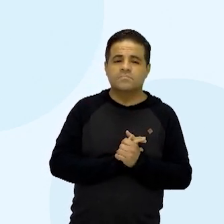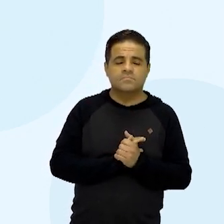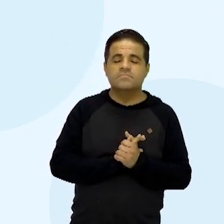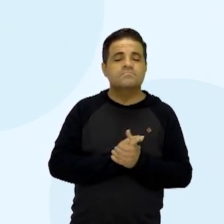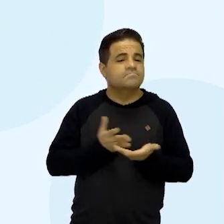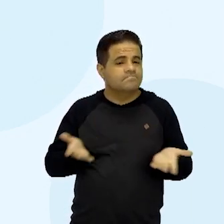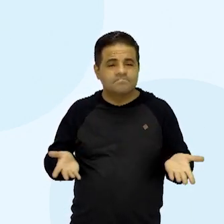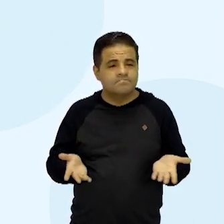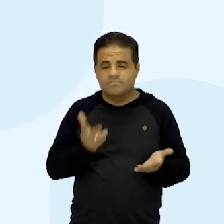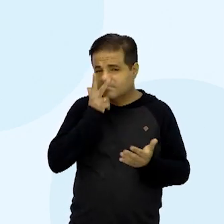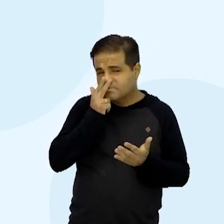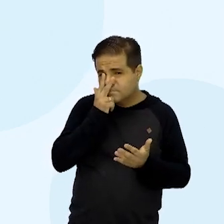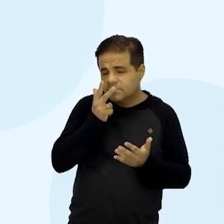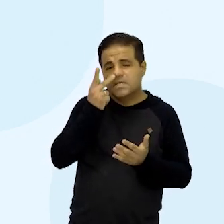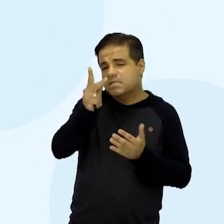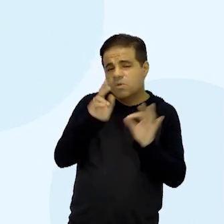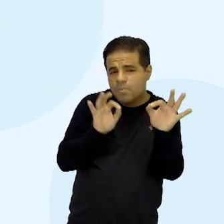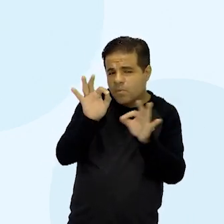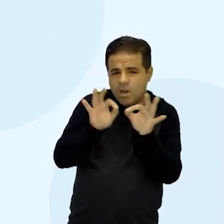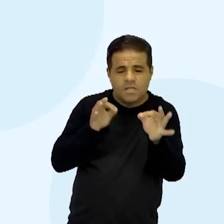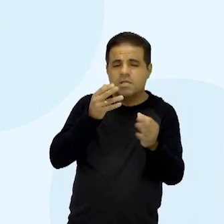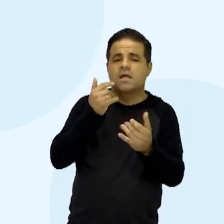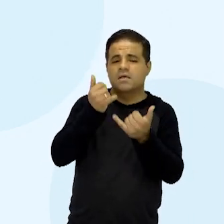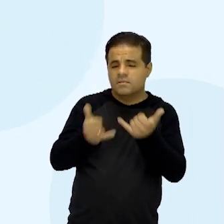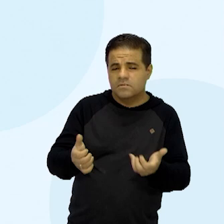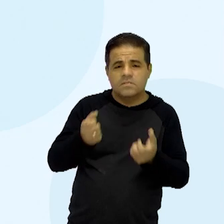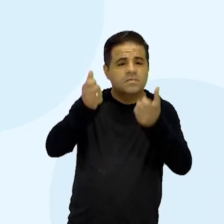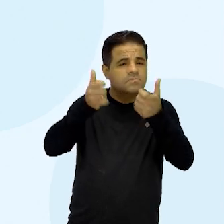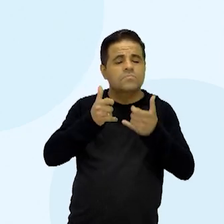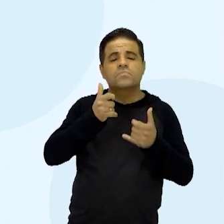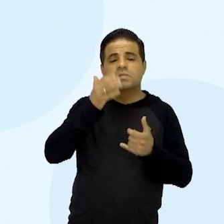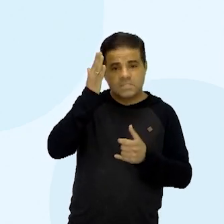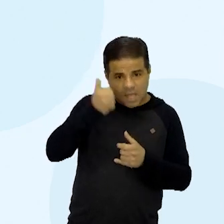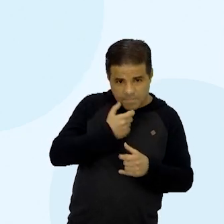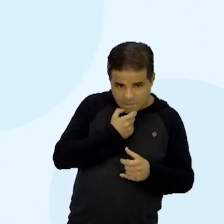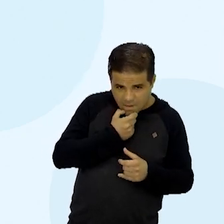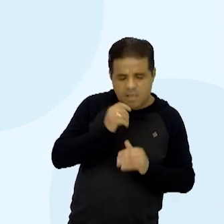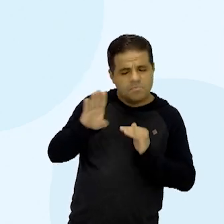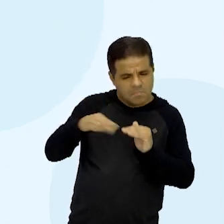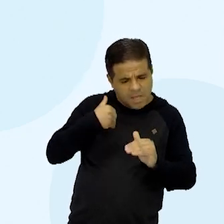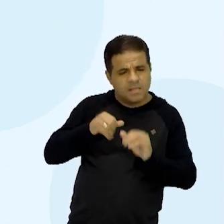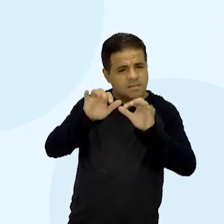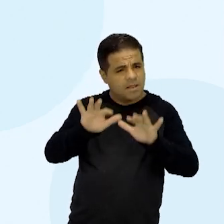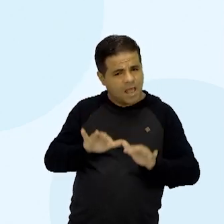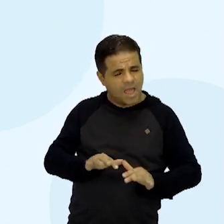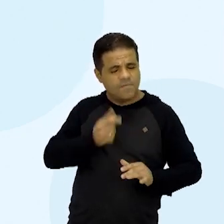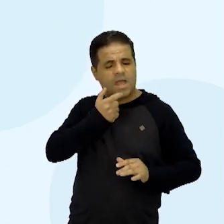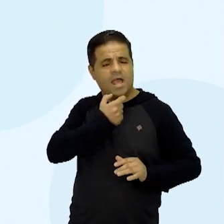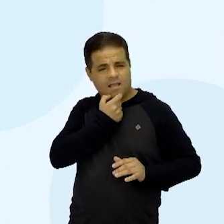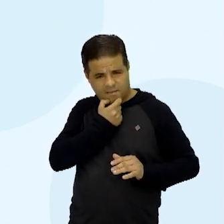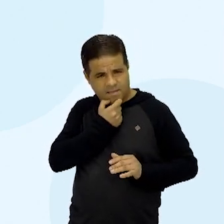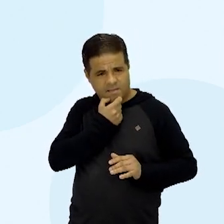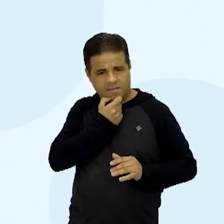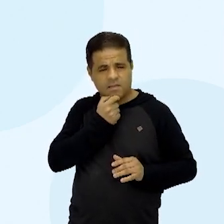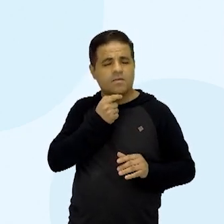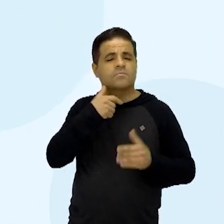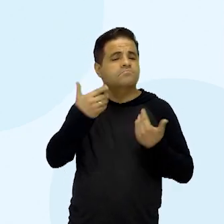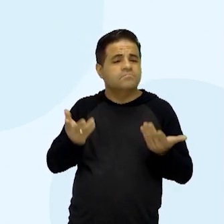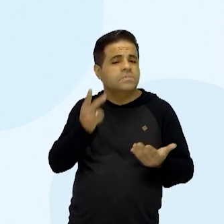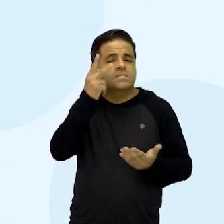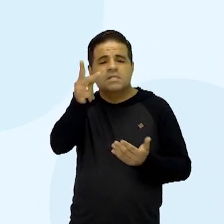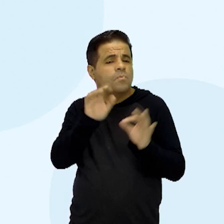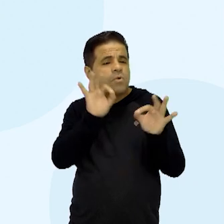português, in English, responda em português. Se souber em English, manda em English para a gente. What's your life project? Qual o